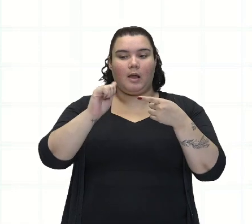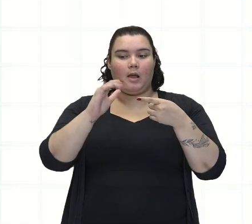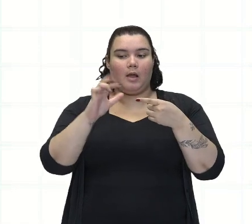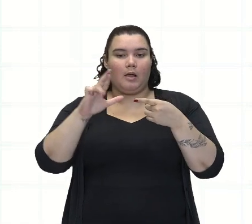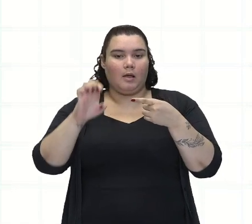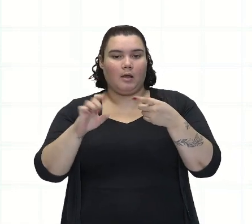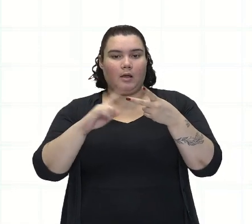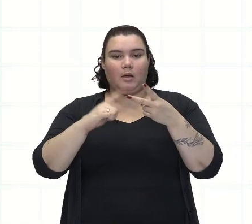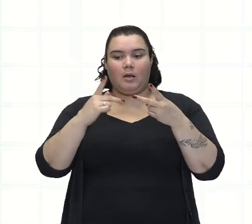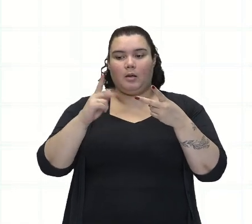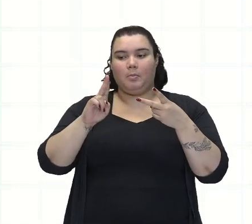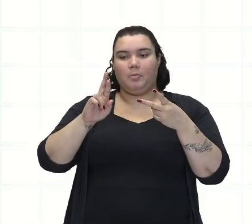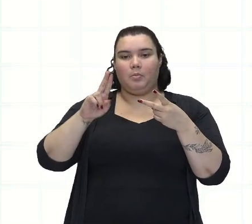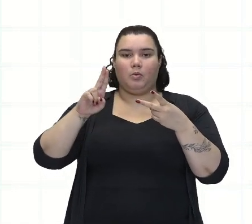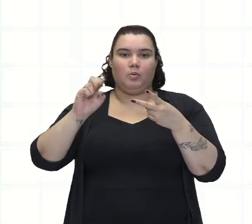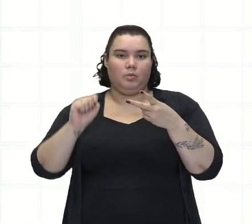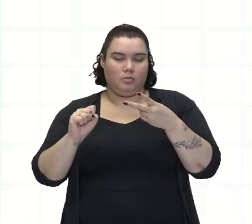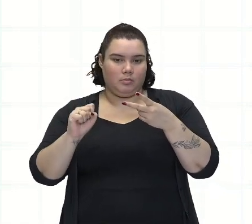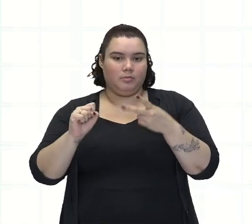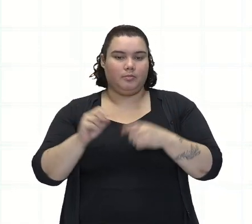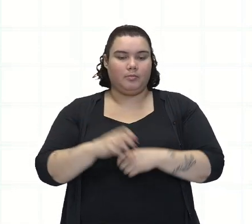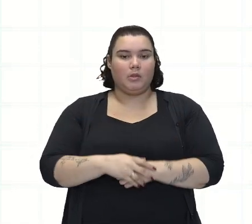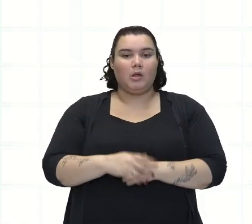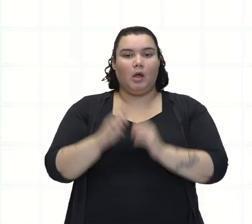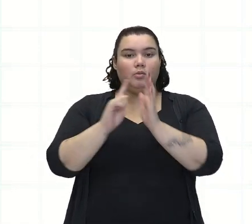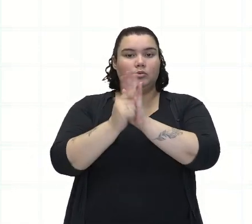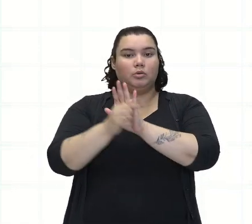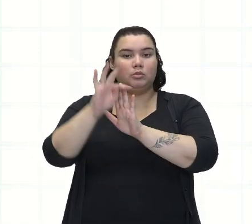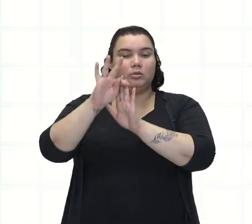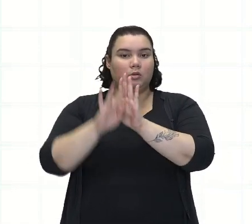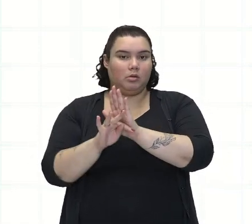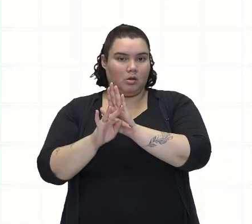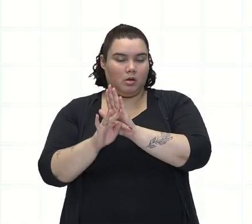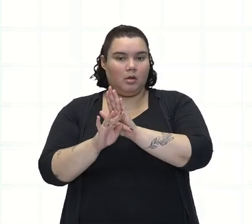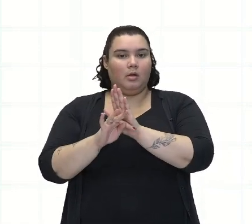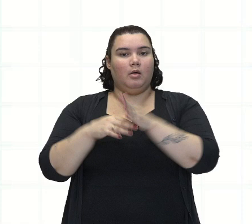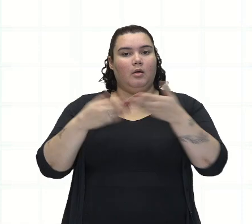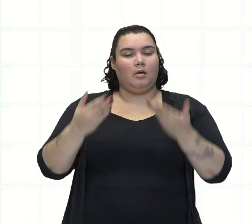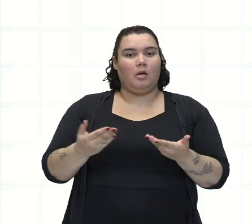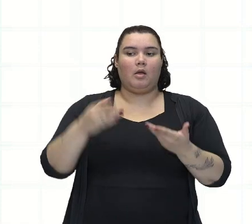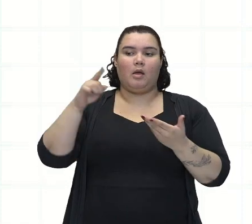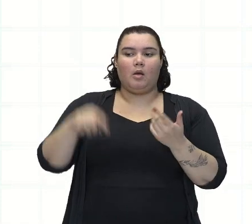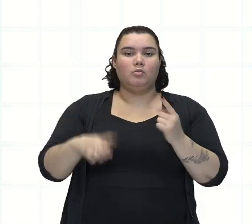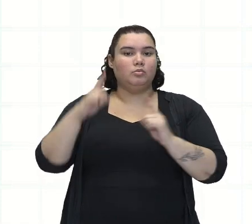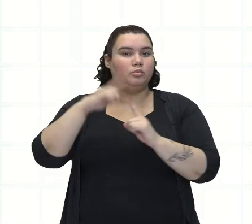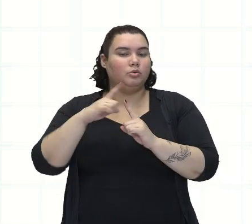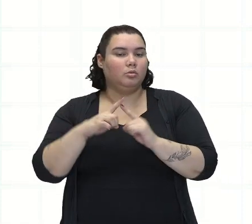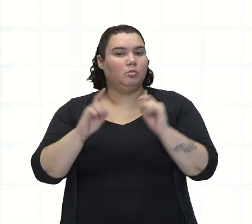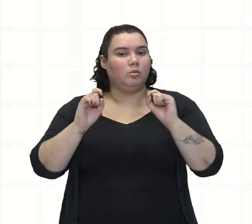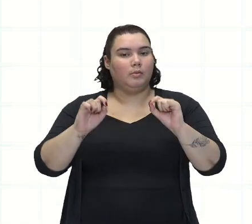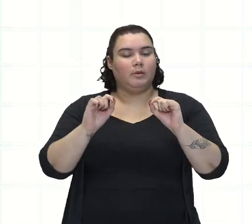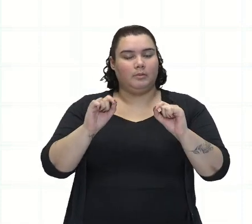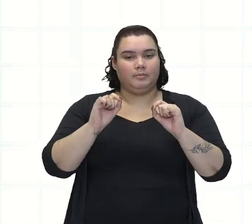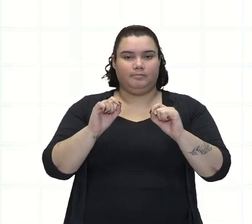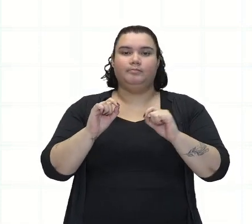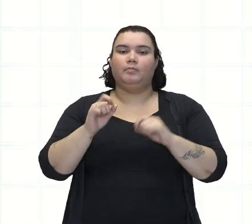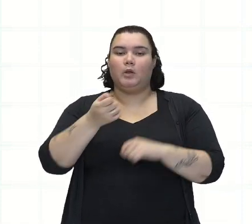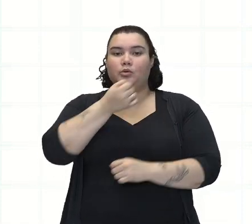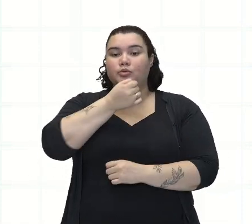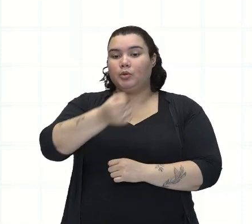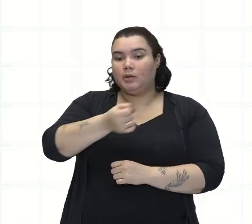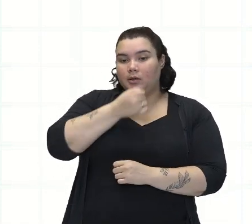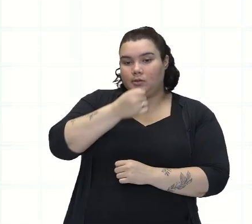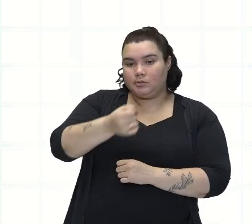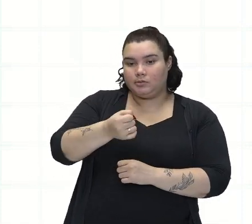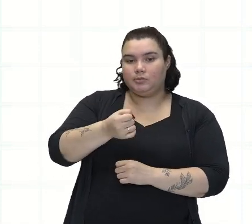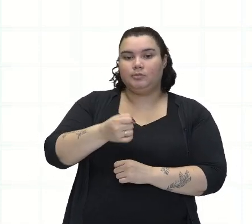no Amazonas. E o gênero textual, já que é um relato do mundo real, ele é jornalístico.